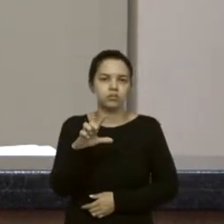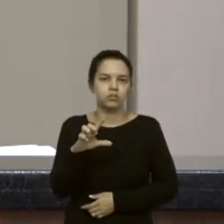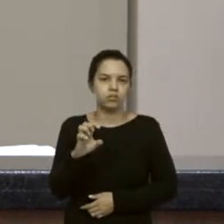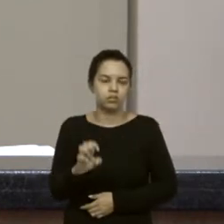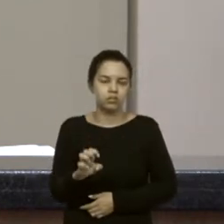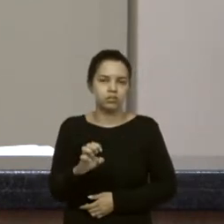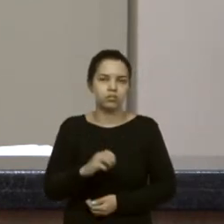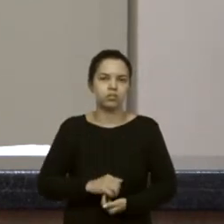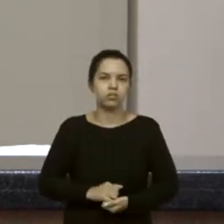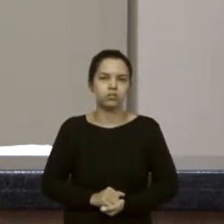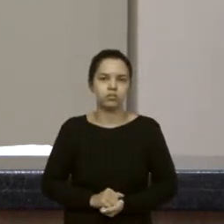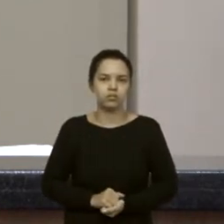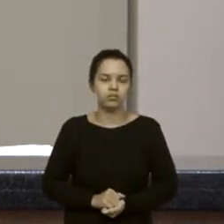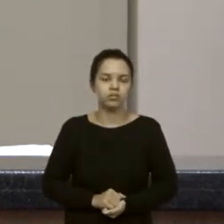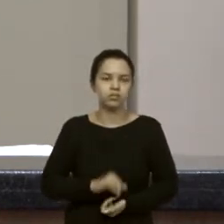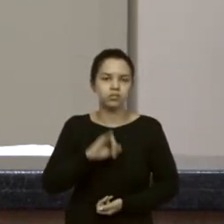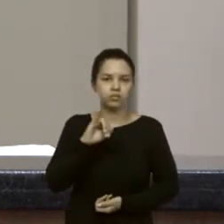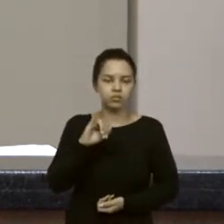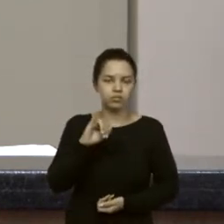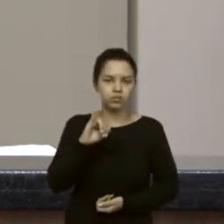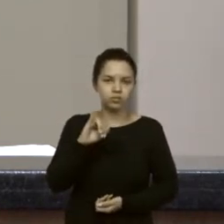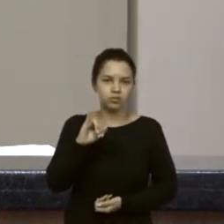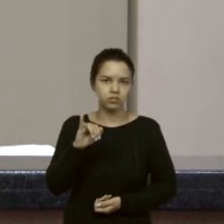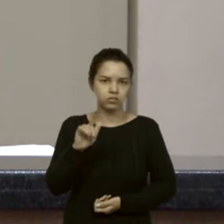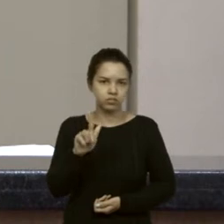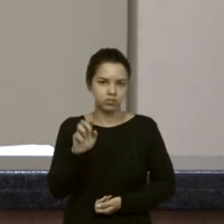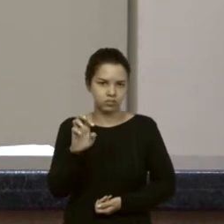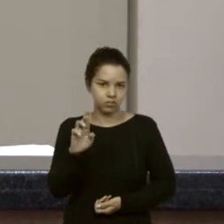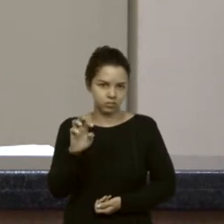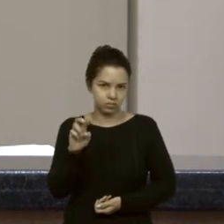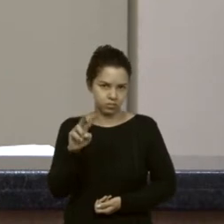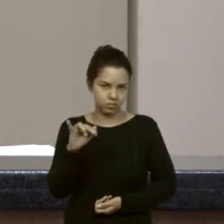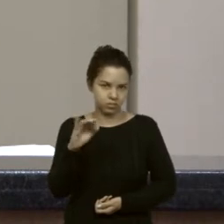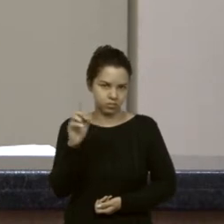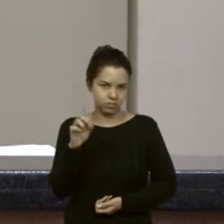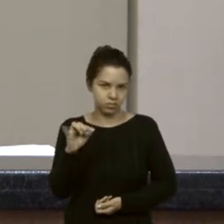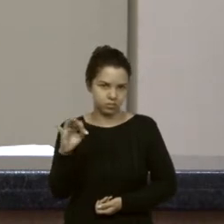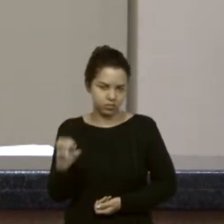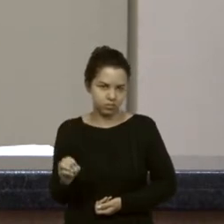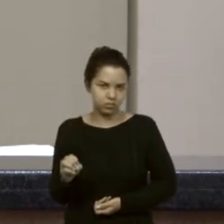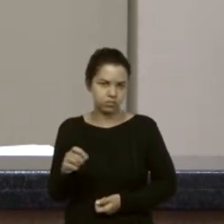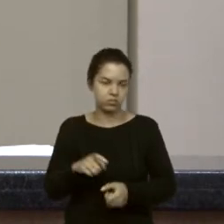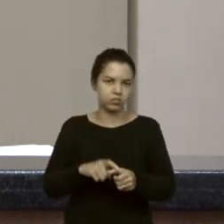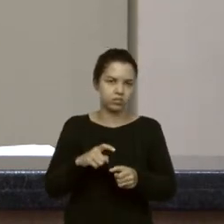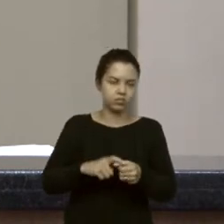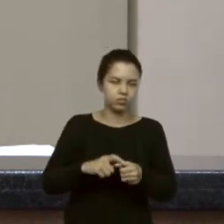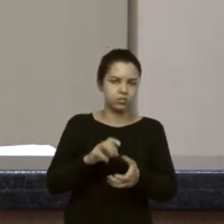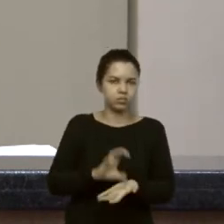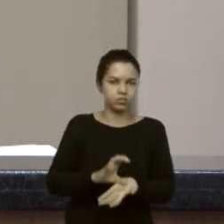o Gervásio Maciel, membro do Conselho Consultivo,